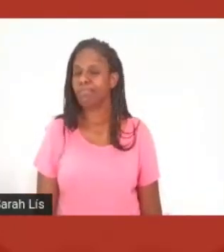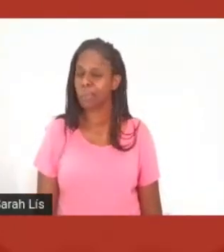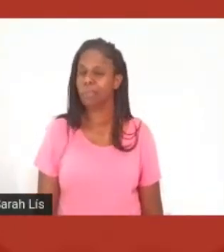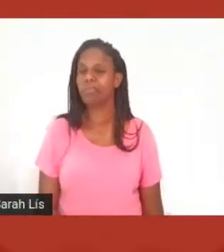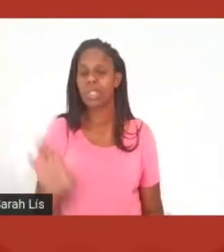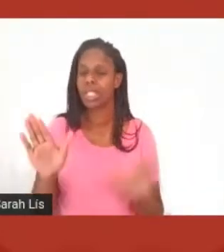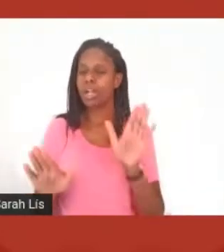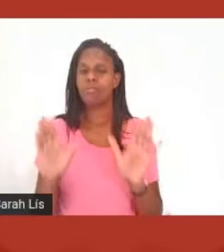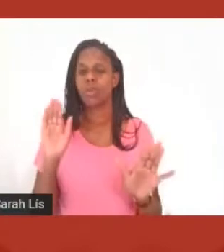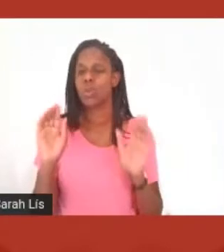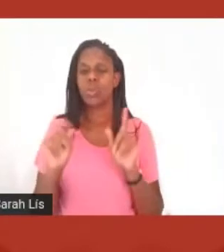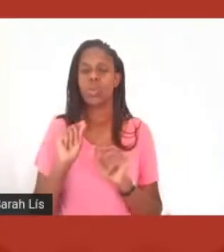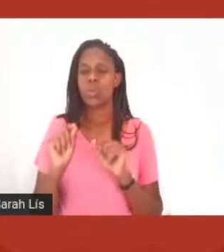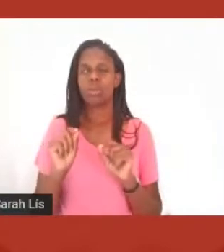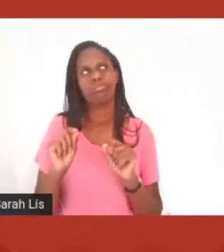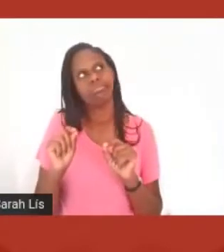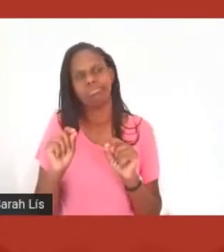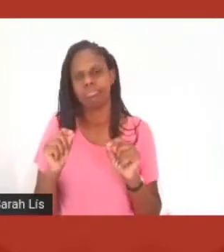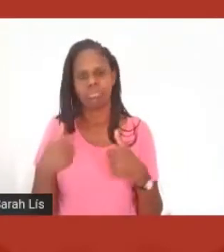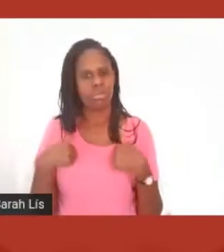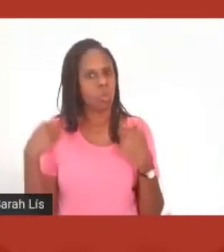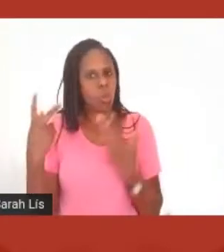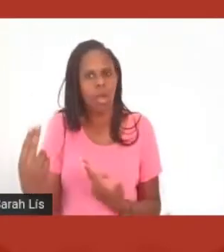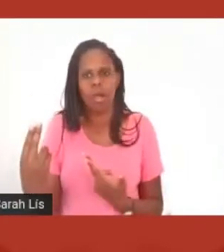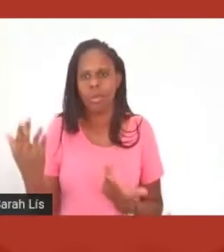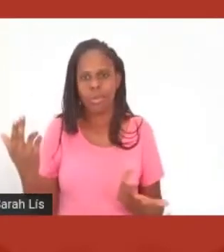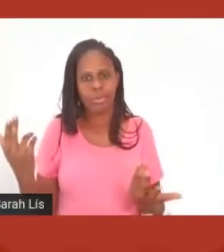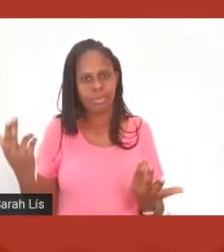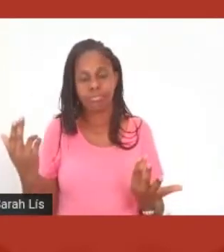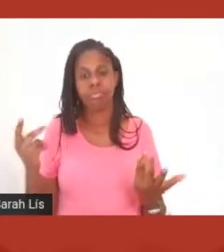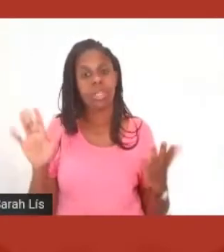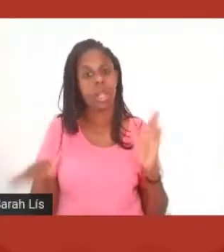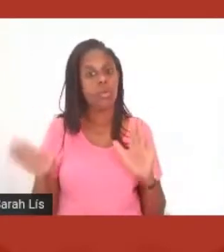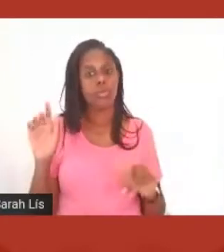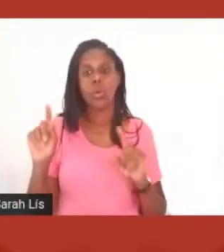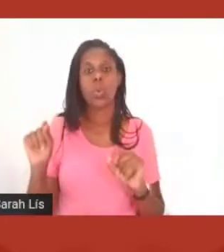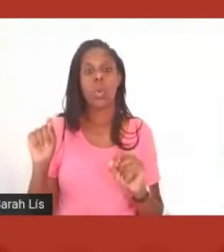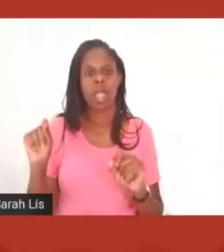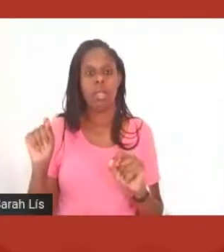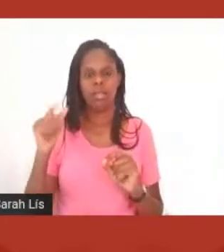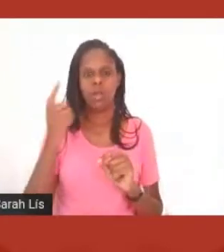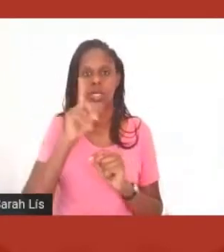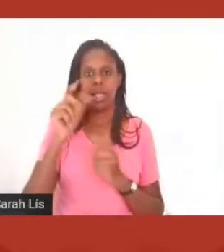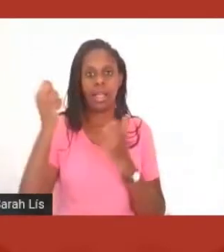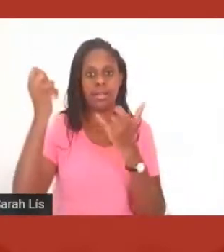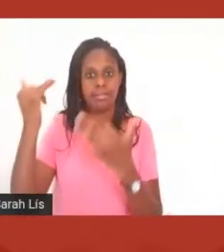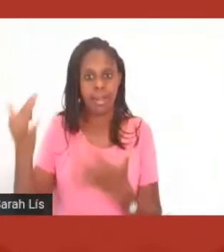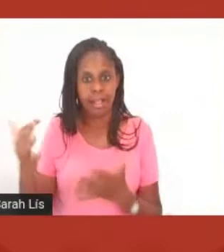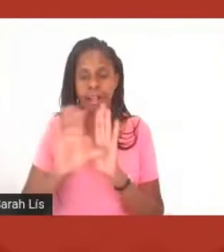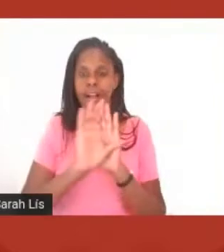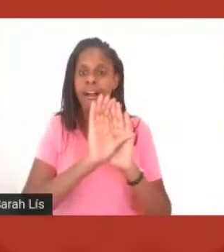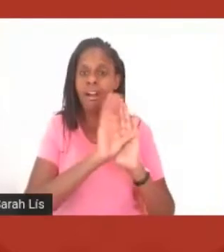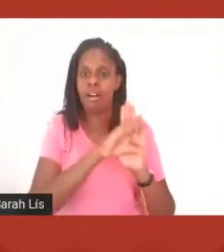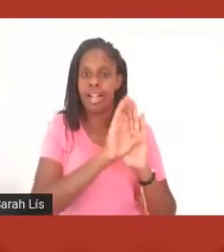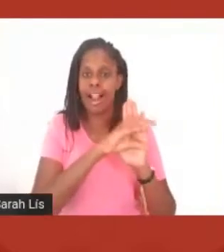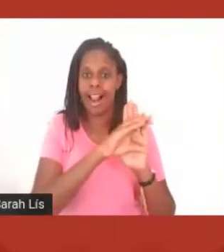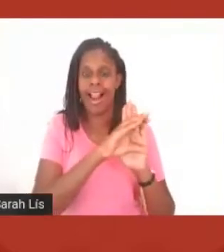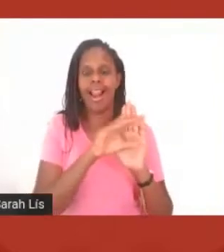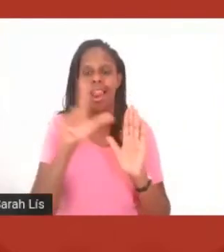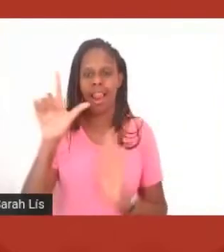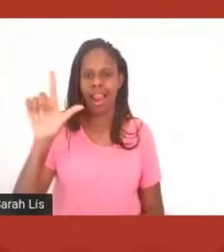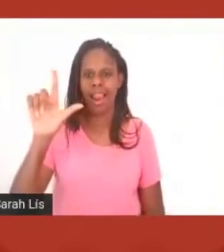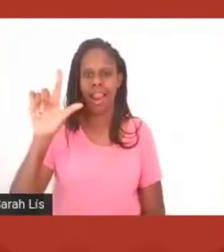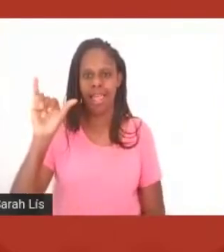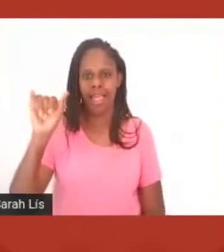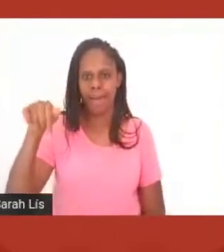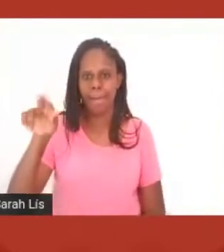eu também não, mas talvez a gente possa explicar o conceito de líquido.